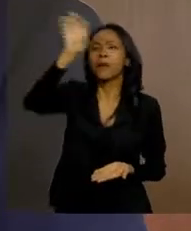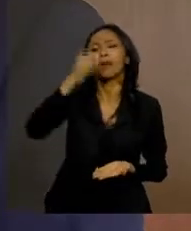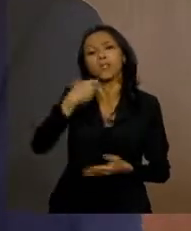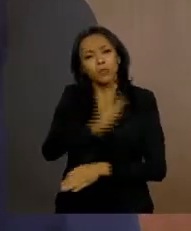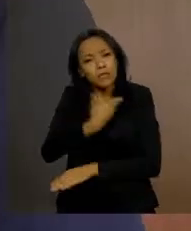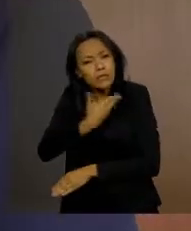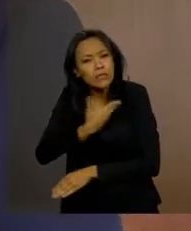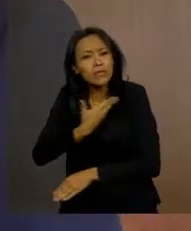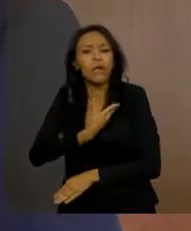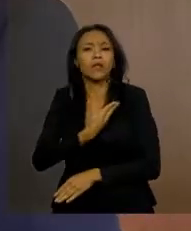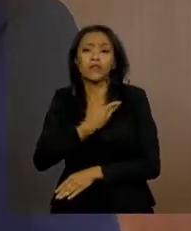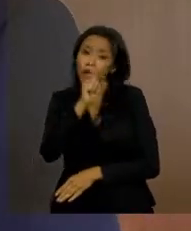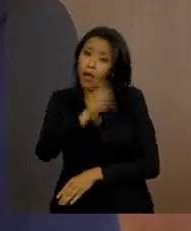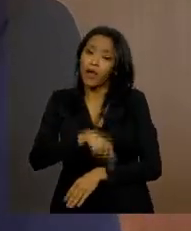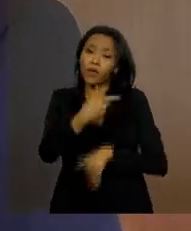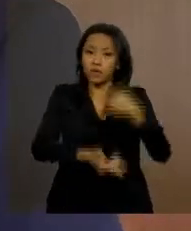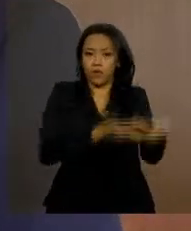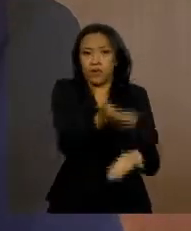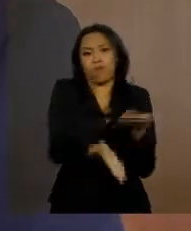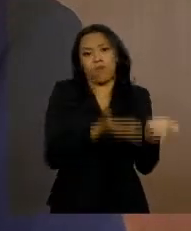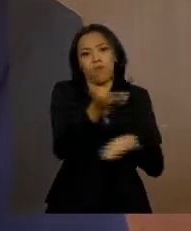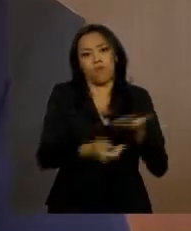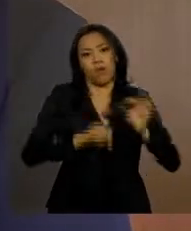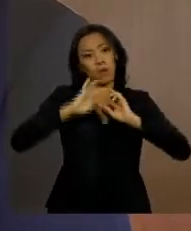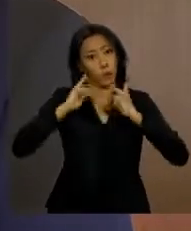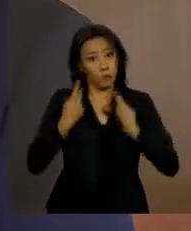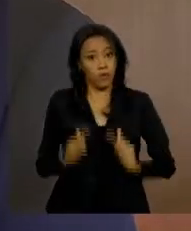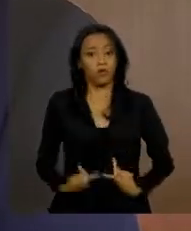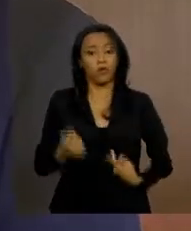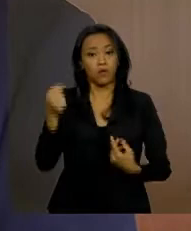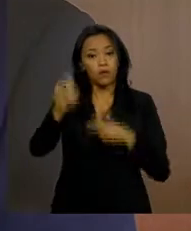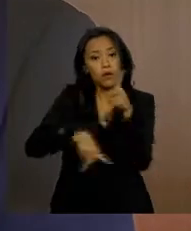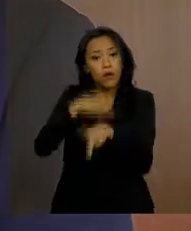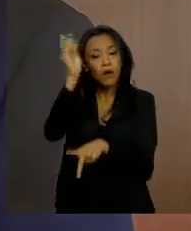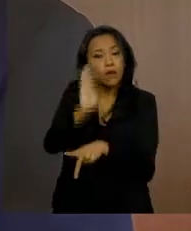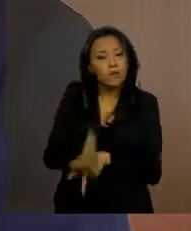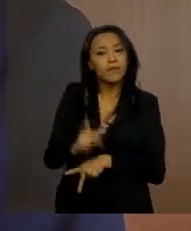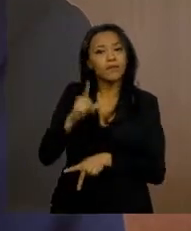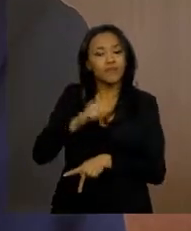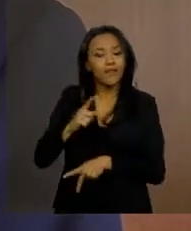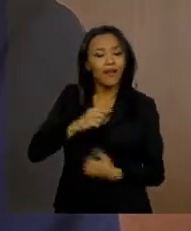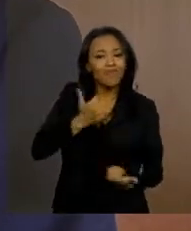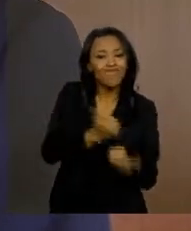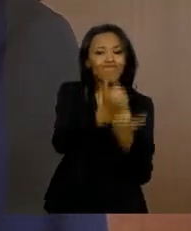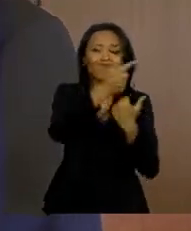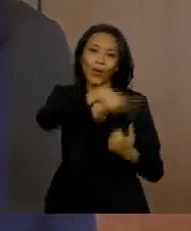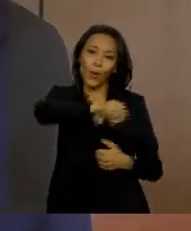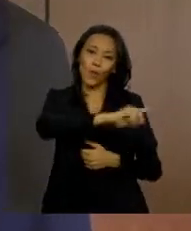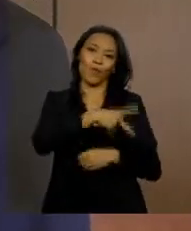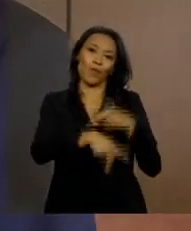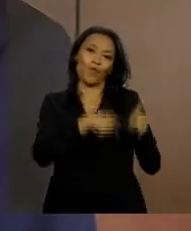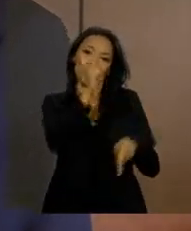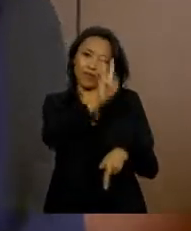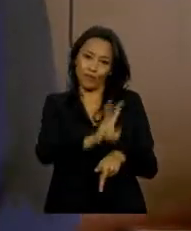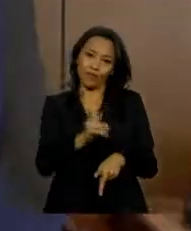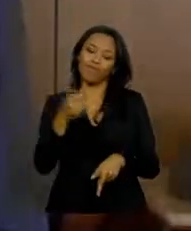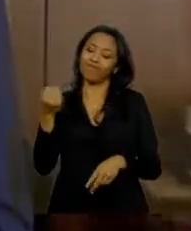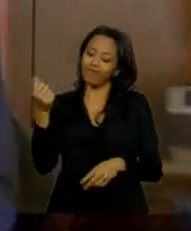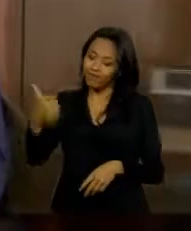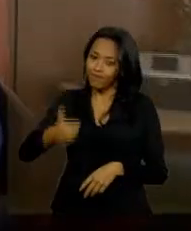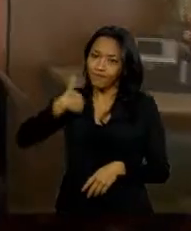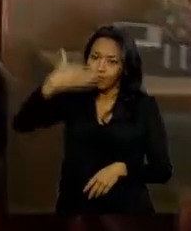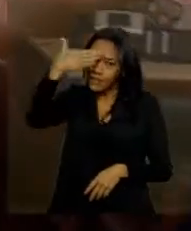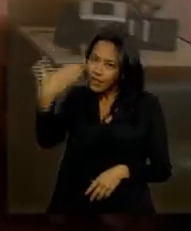é uma ação humanitária que os brasileiros estão desenvolvendo em favor do povo venezuela é feito no início eliseu padilha